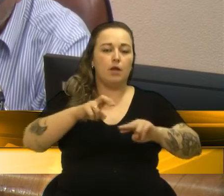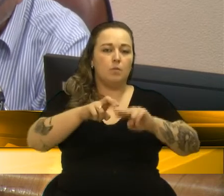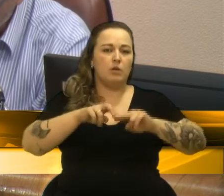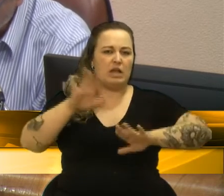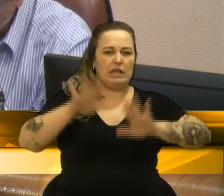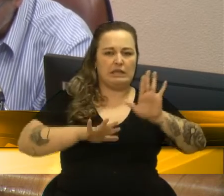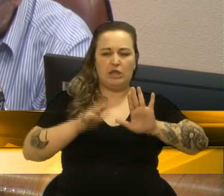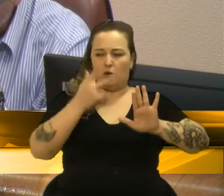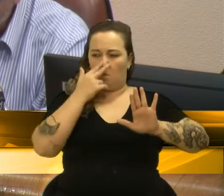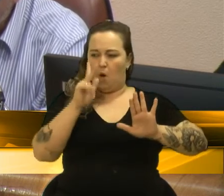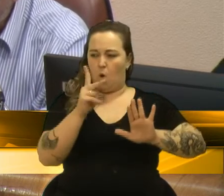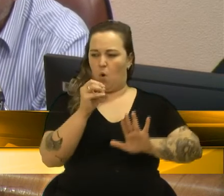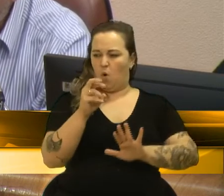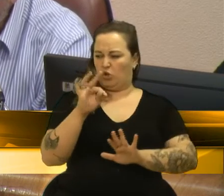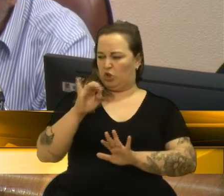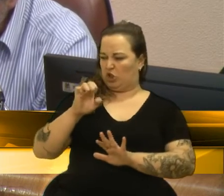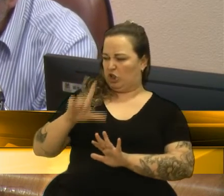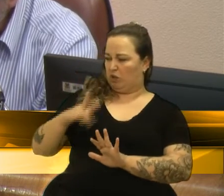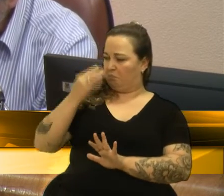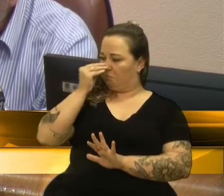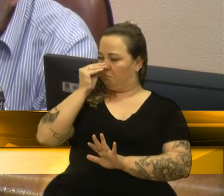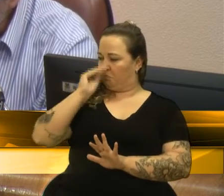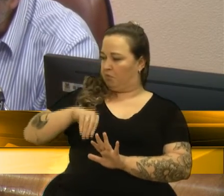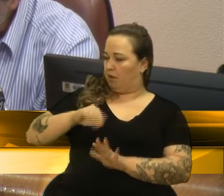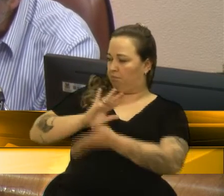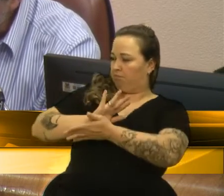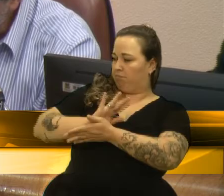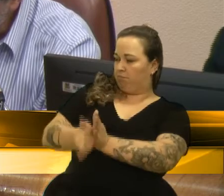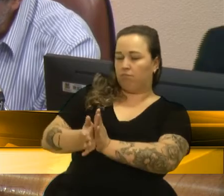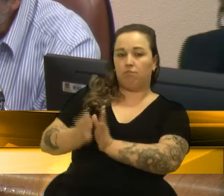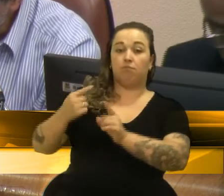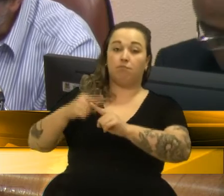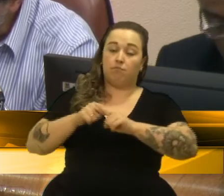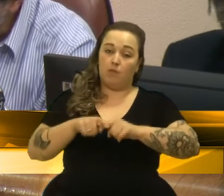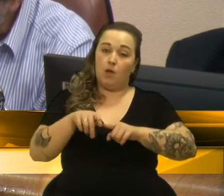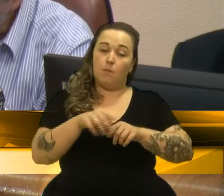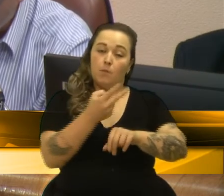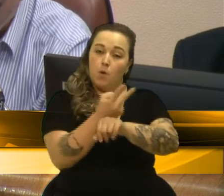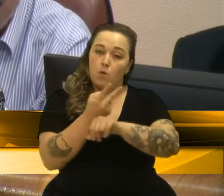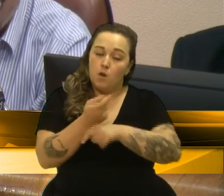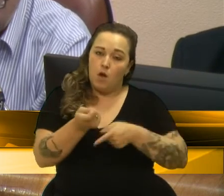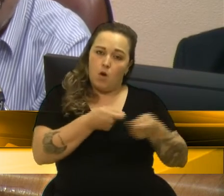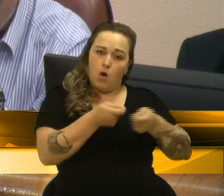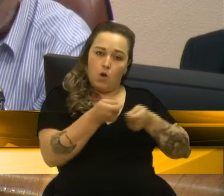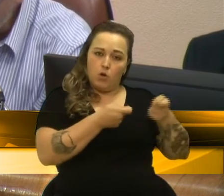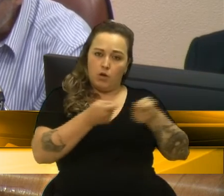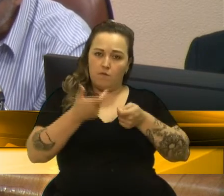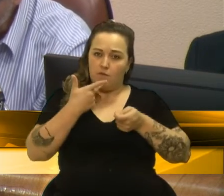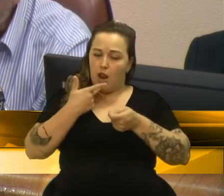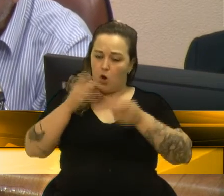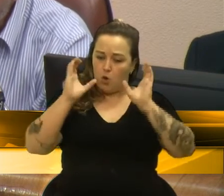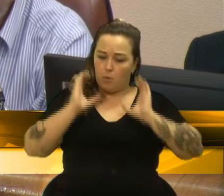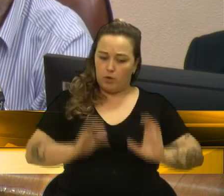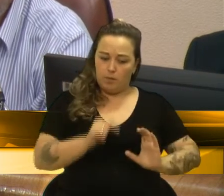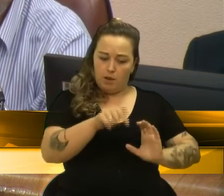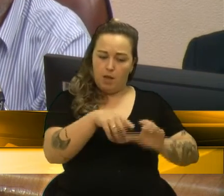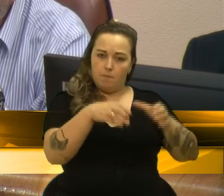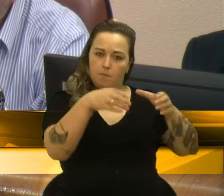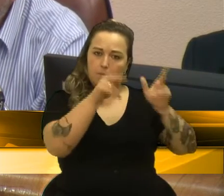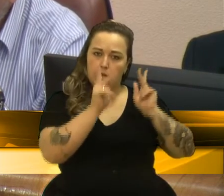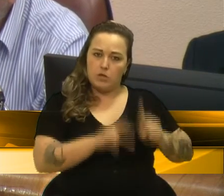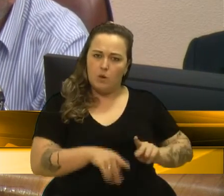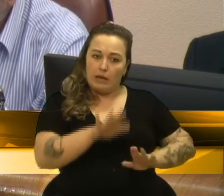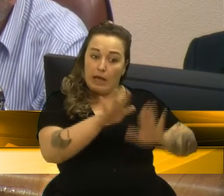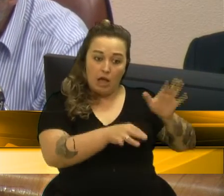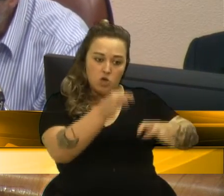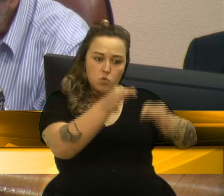e discriminatório. Essa atitude busca controlar socialmente ou mesmo ocultar o comportamento daquelas pessoas que são